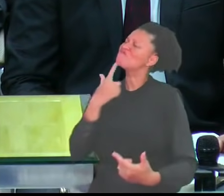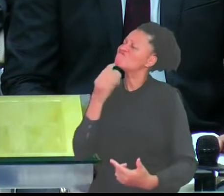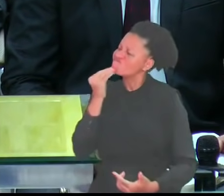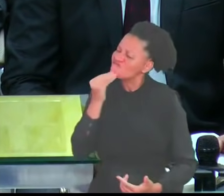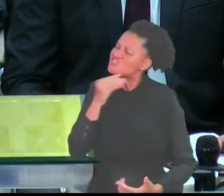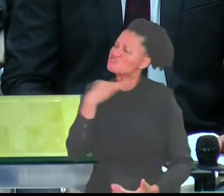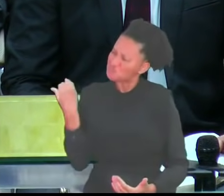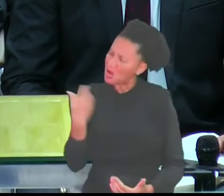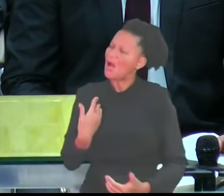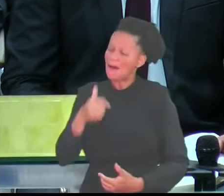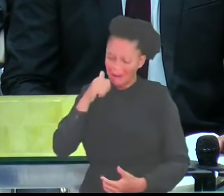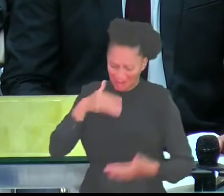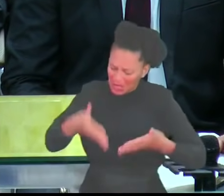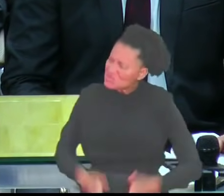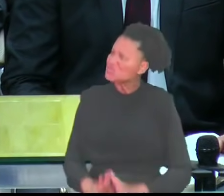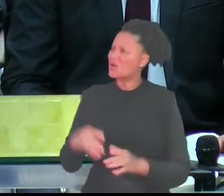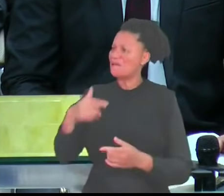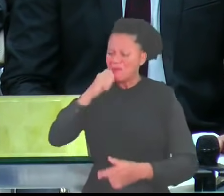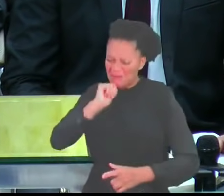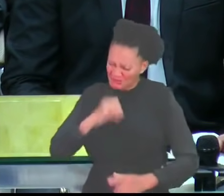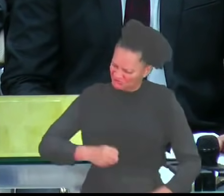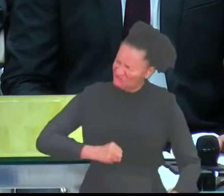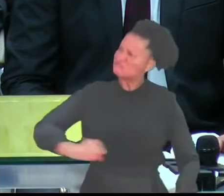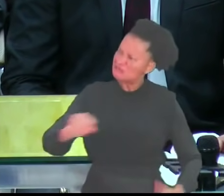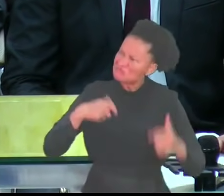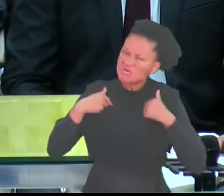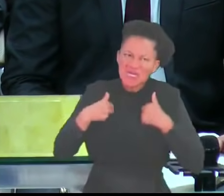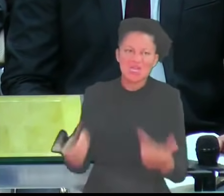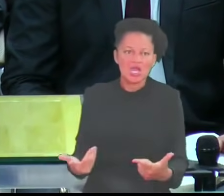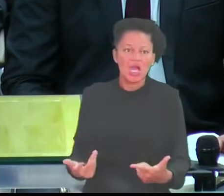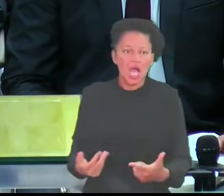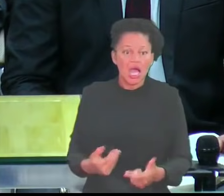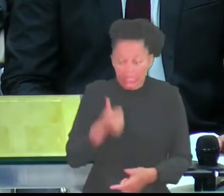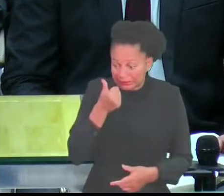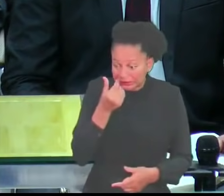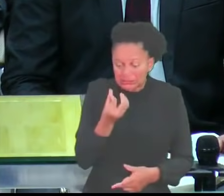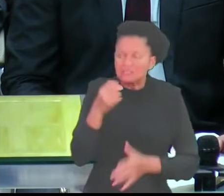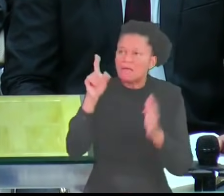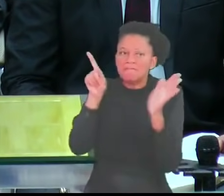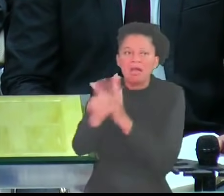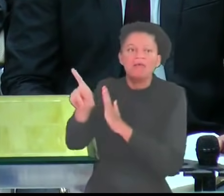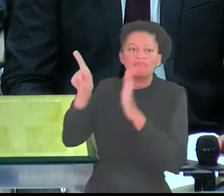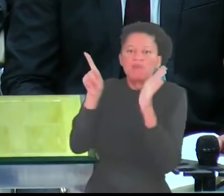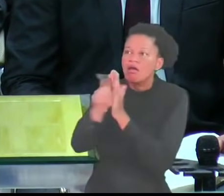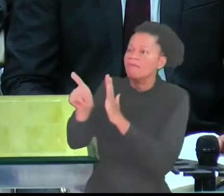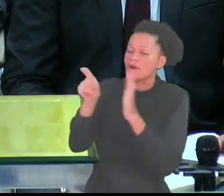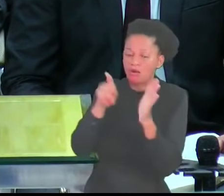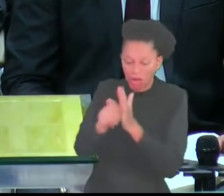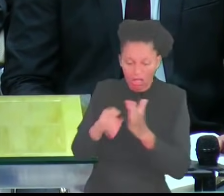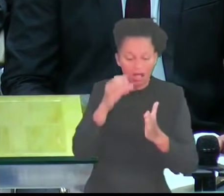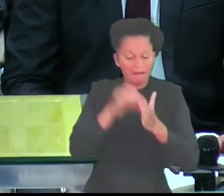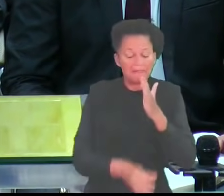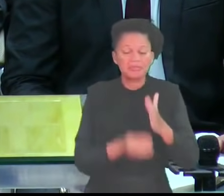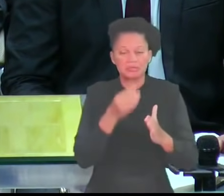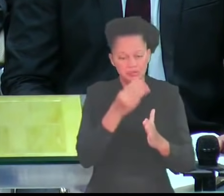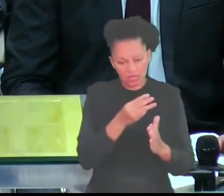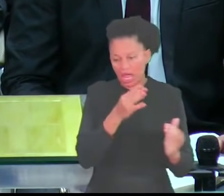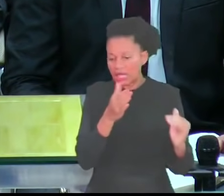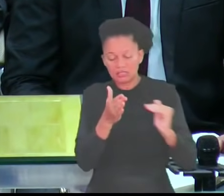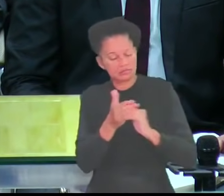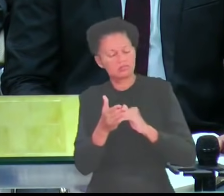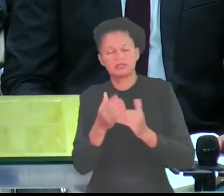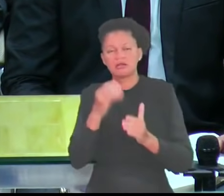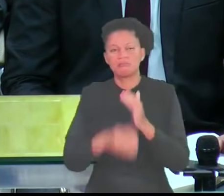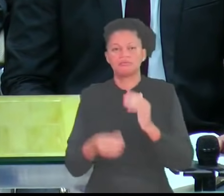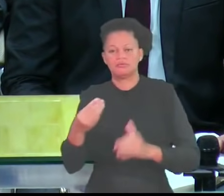mãe não me abortou? Por que isso? Por que aquilo? 16 perguntas entre o capítulo 3 e o capítulo